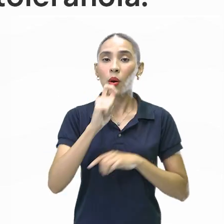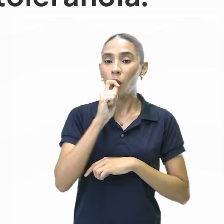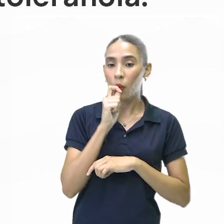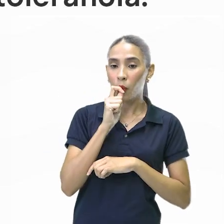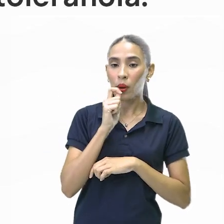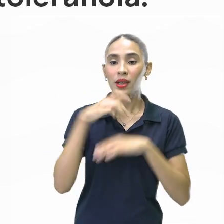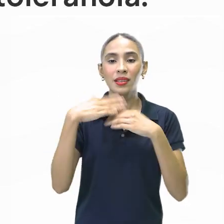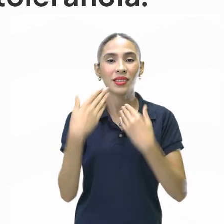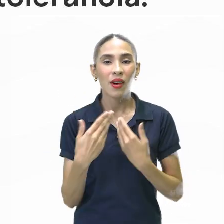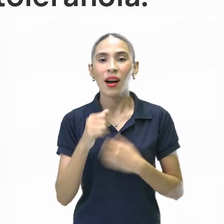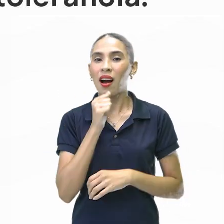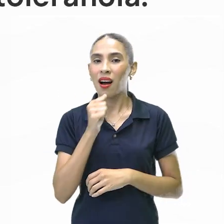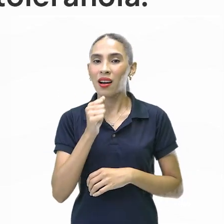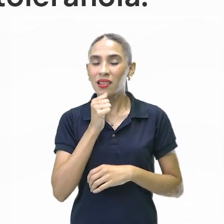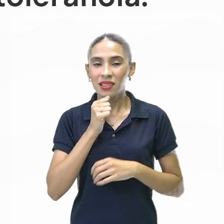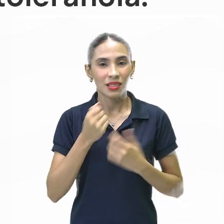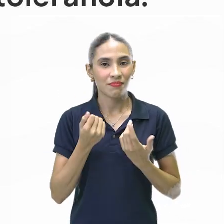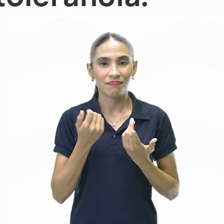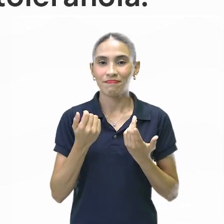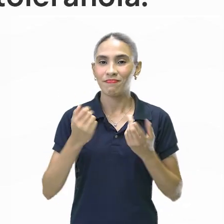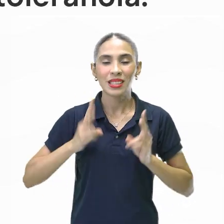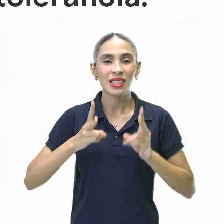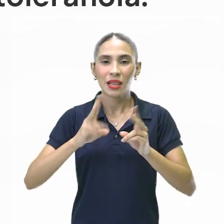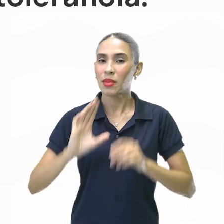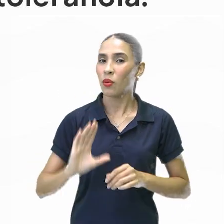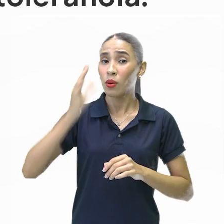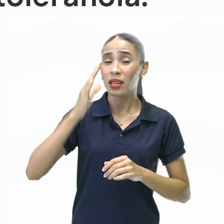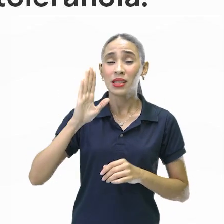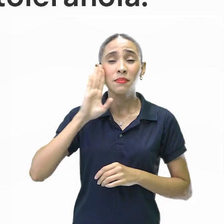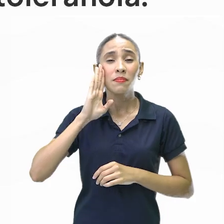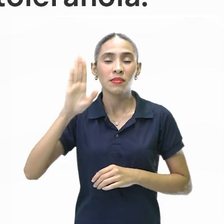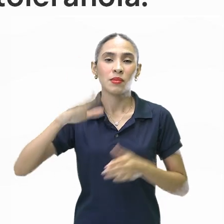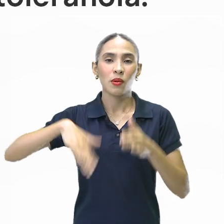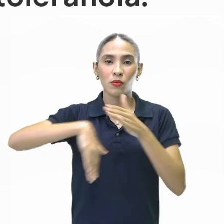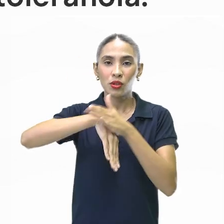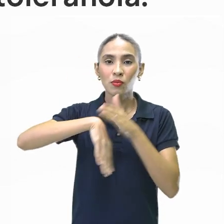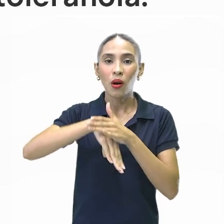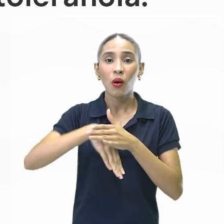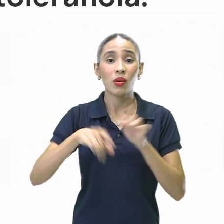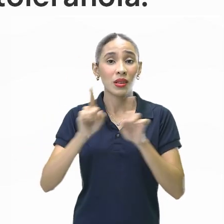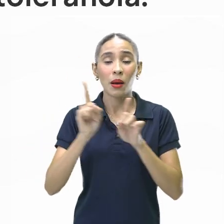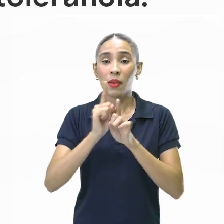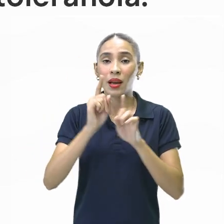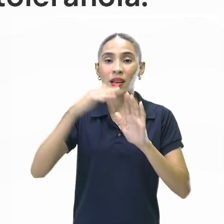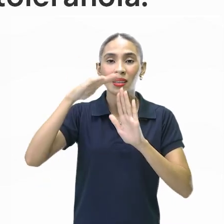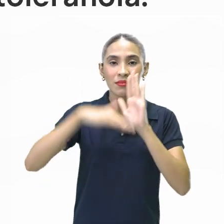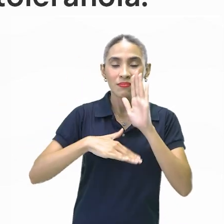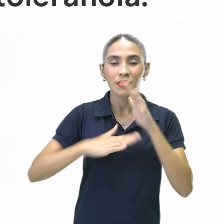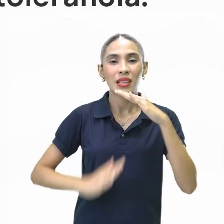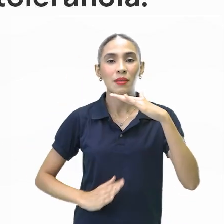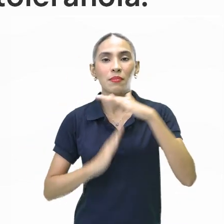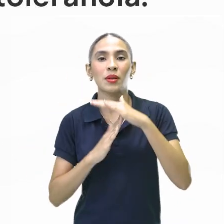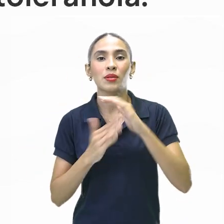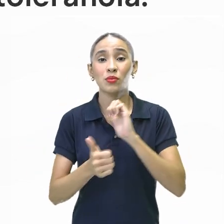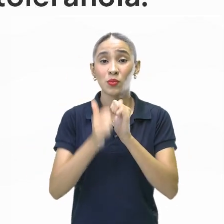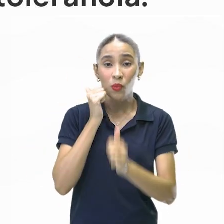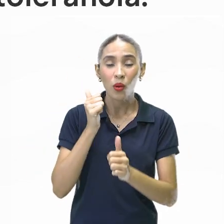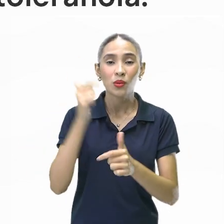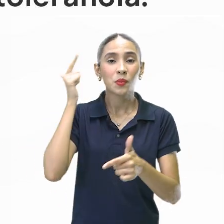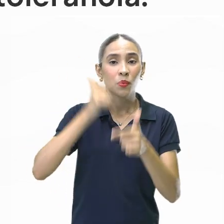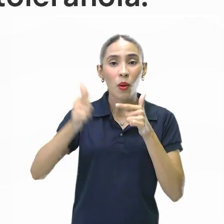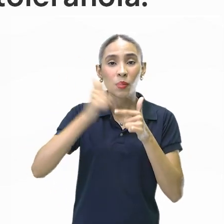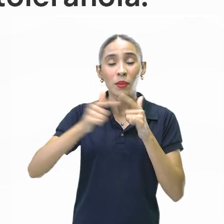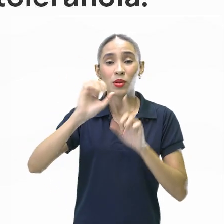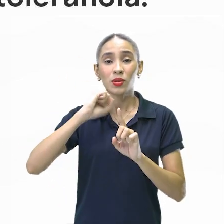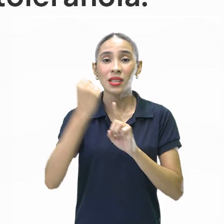infelizmente, muito comum, principalmente nos jogos de futebol. E extrapola os limites dos esportes, se transforma em um problema social mais